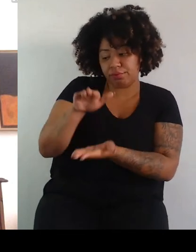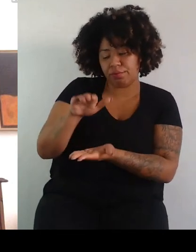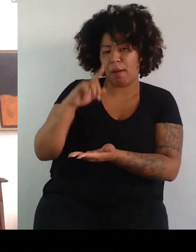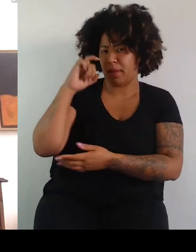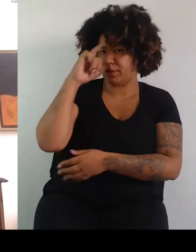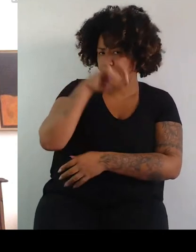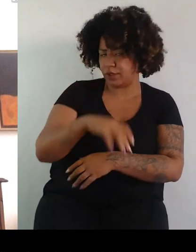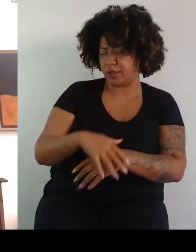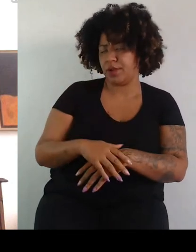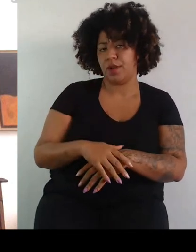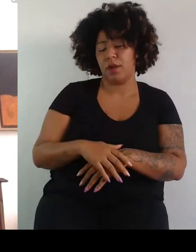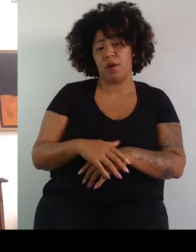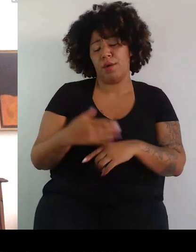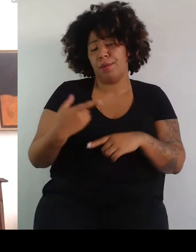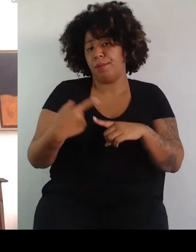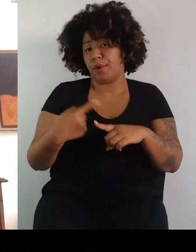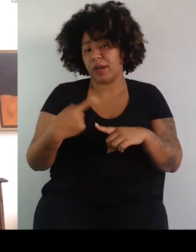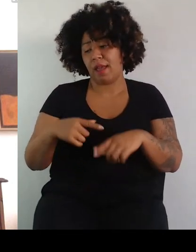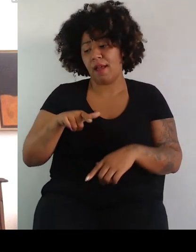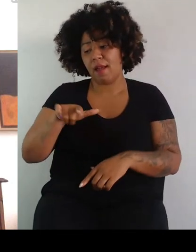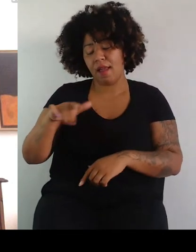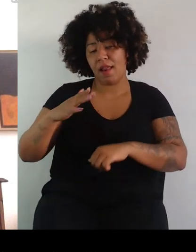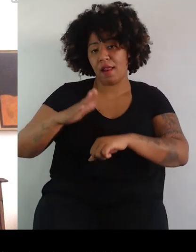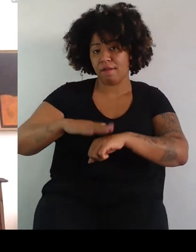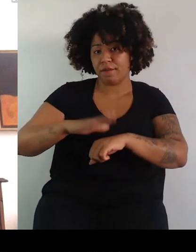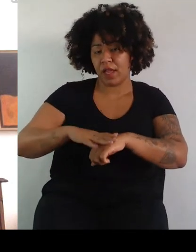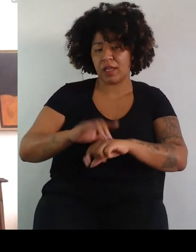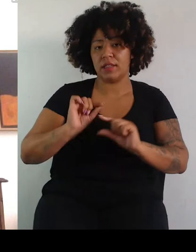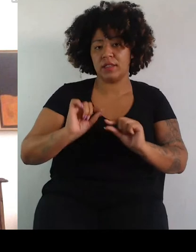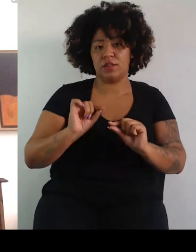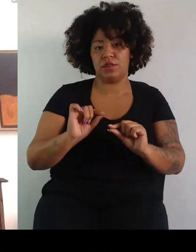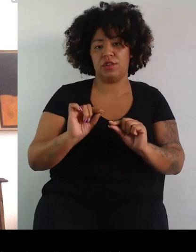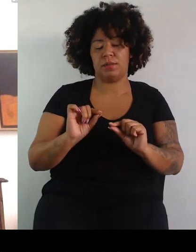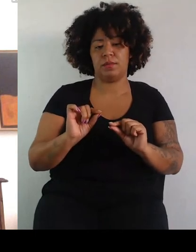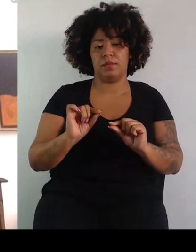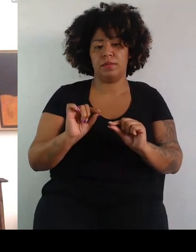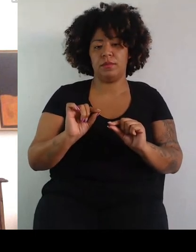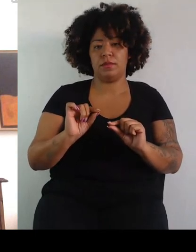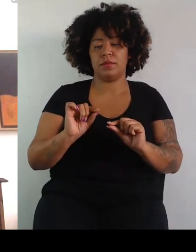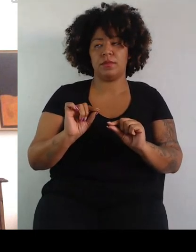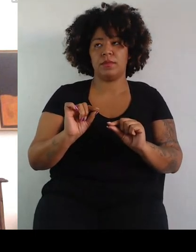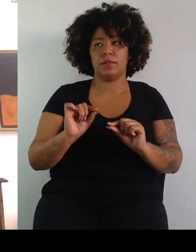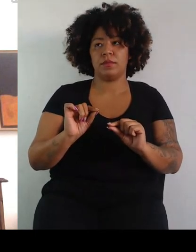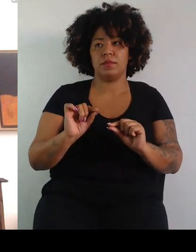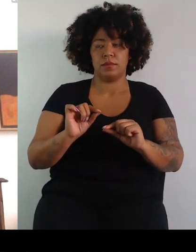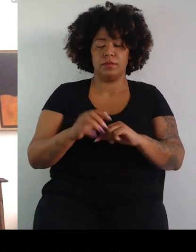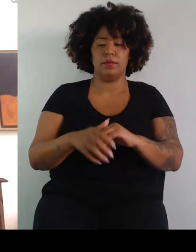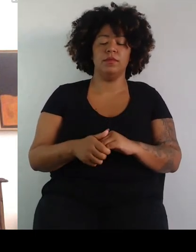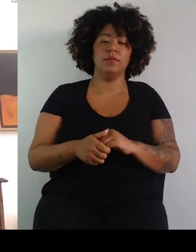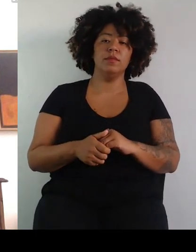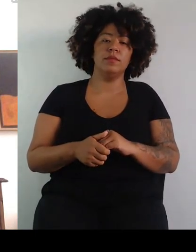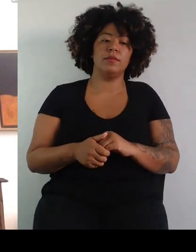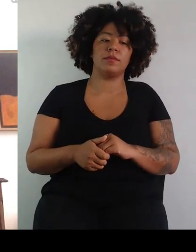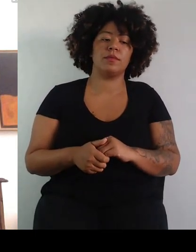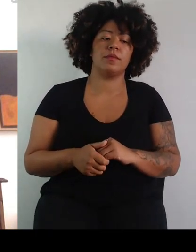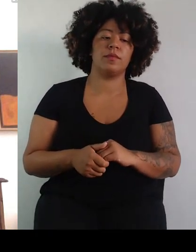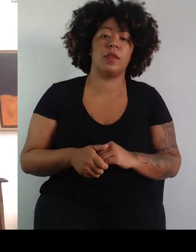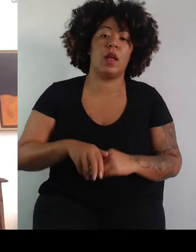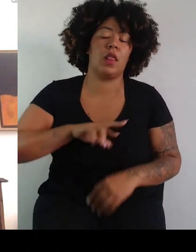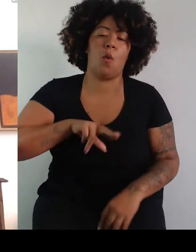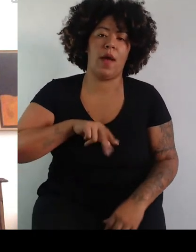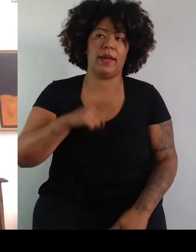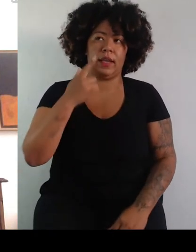isso porque ele tinha feito questão de não abrir nenhum fato que ele não queria que as pessoas soubessem